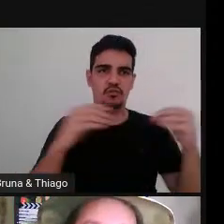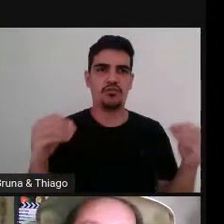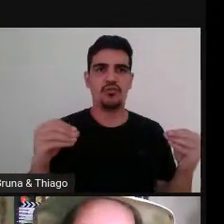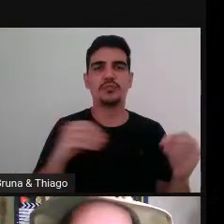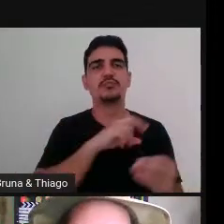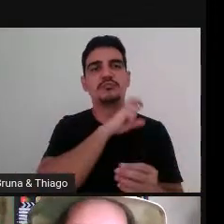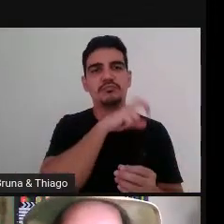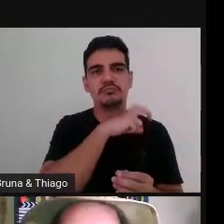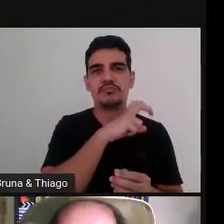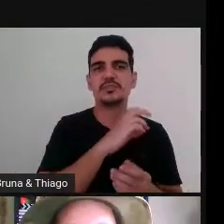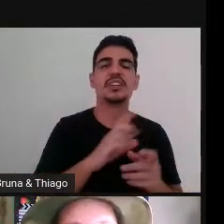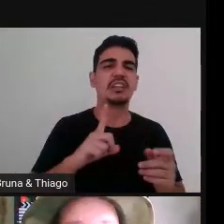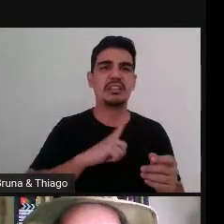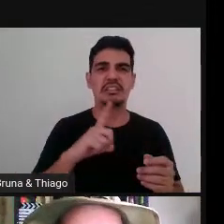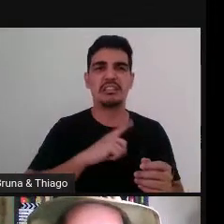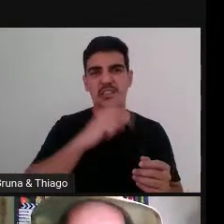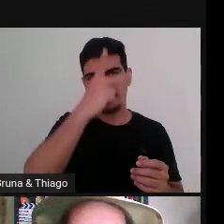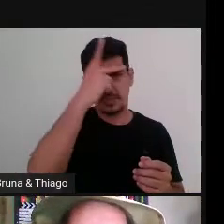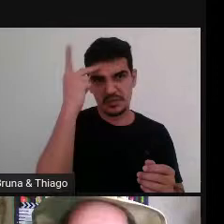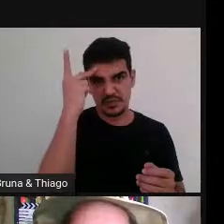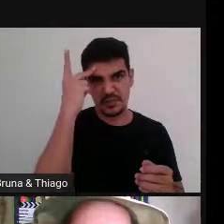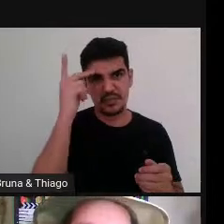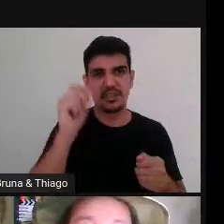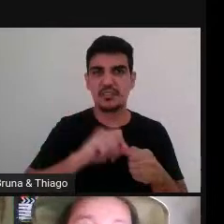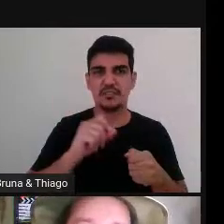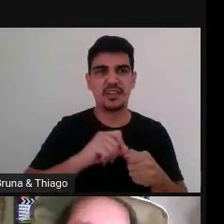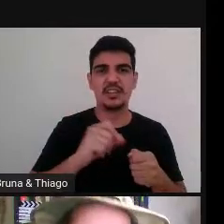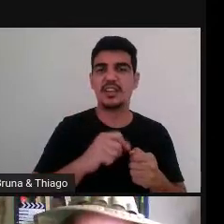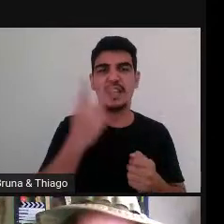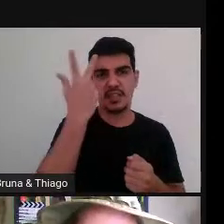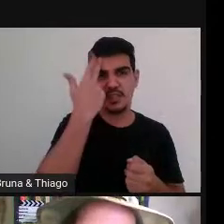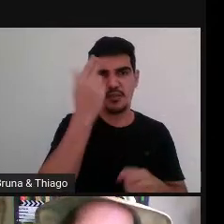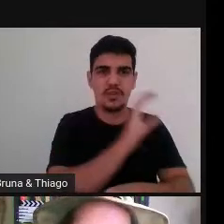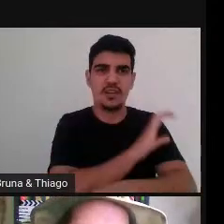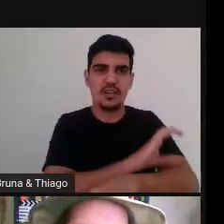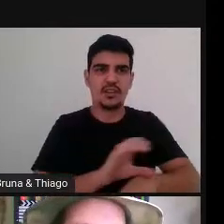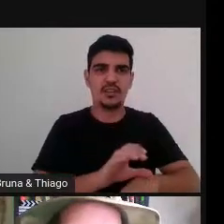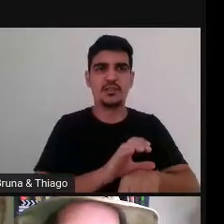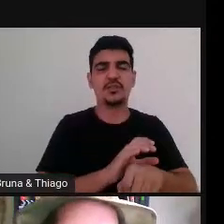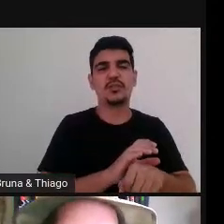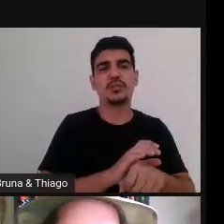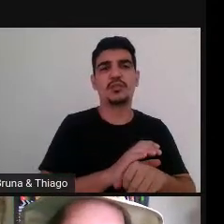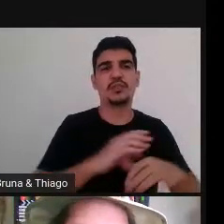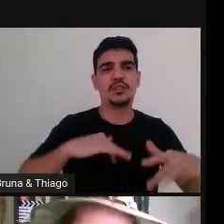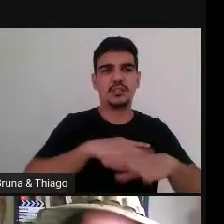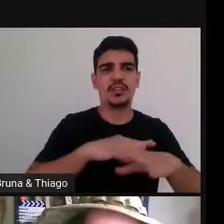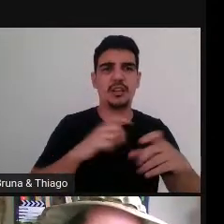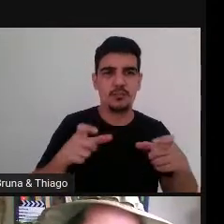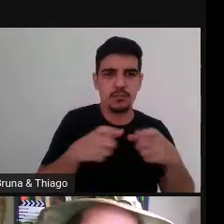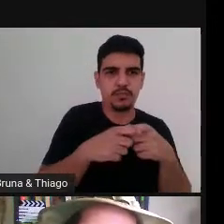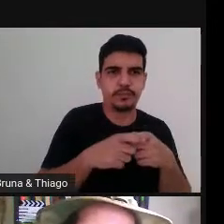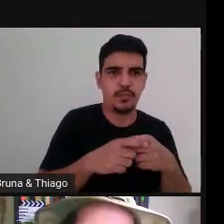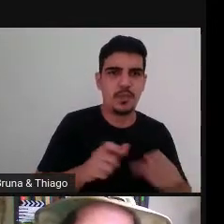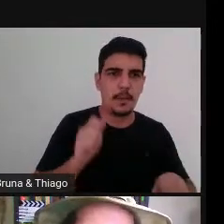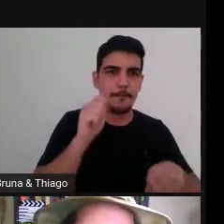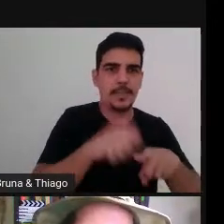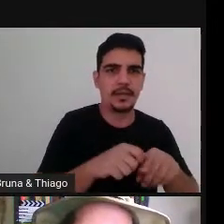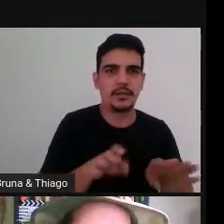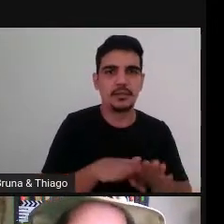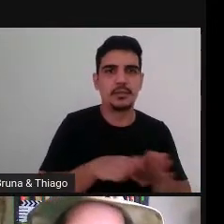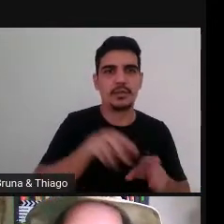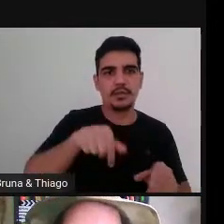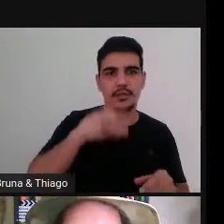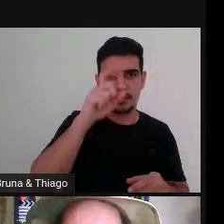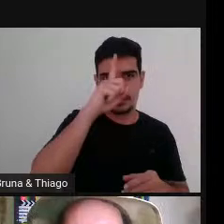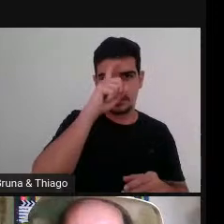muitas pessoas fazem isso, infelizmente, é cultura popular, principalmente no interior. Aqui um outro acidente também do Hospital Semetron.